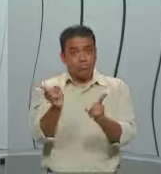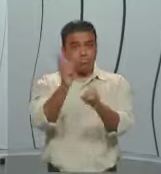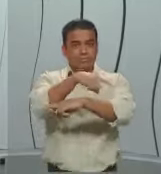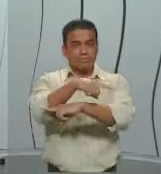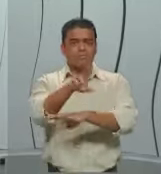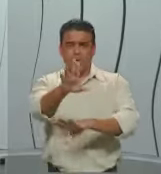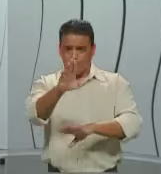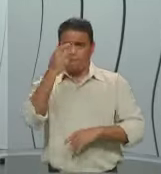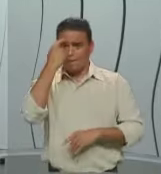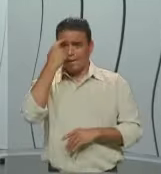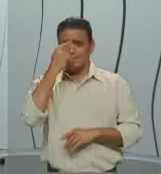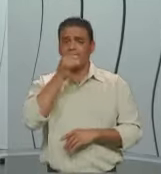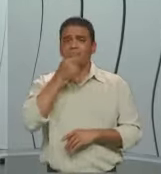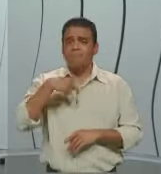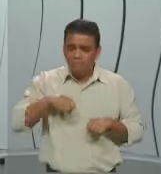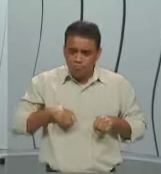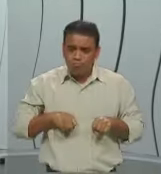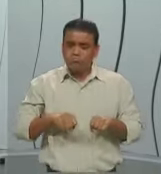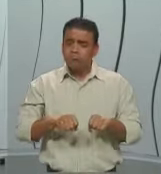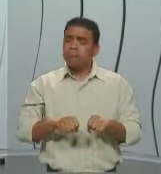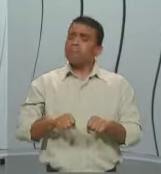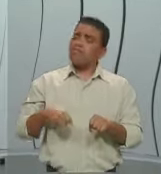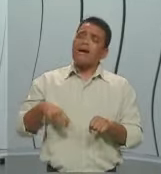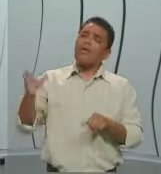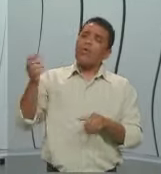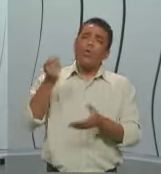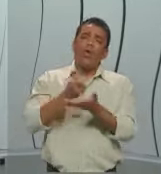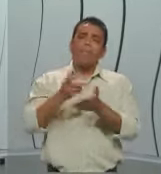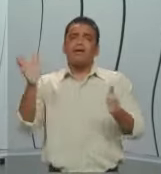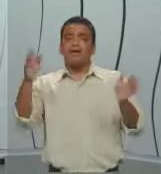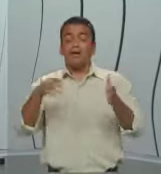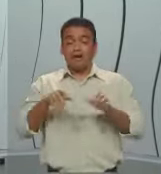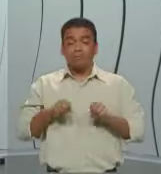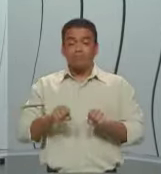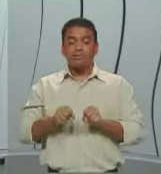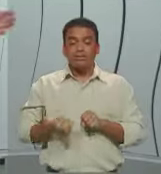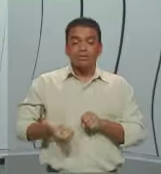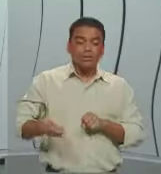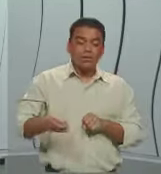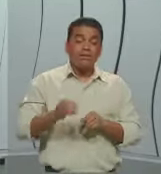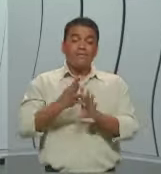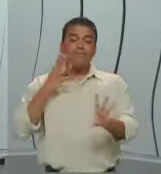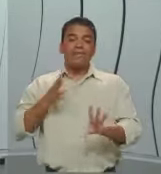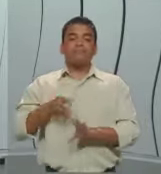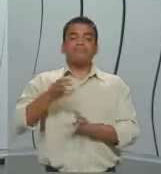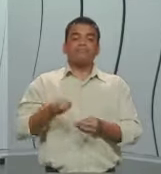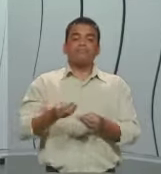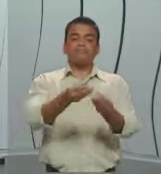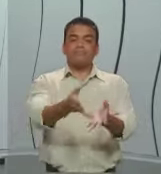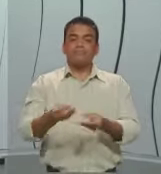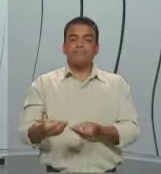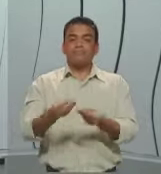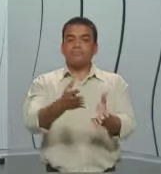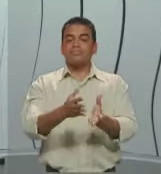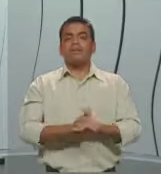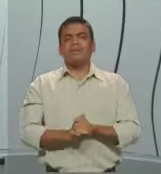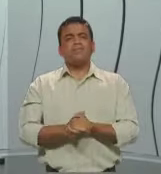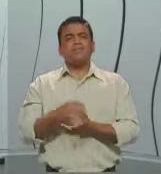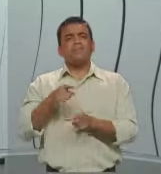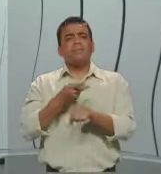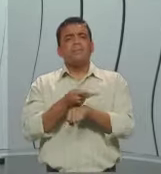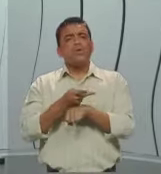no seguinte, você vai fazer compras num supermercado e chegou a hora de pagar, vai passar pela fila do caixa. Quando você procura uma